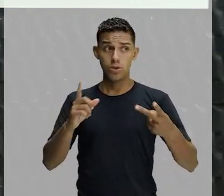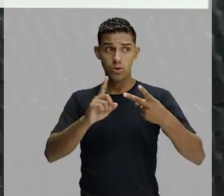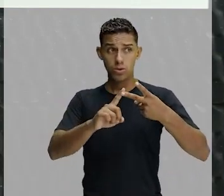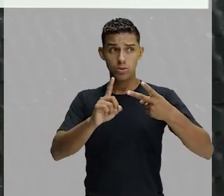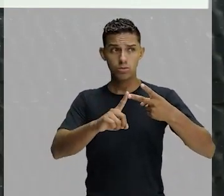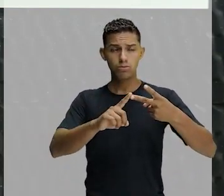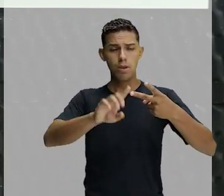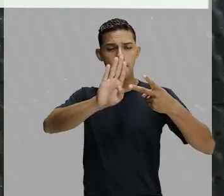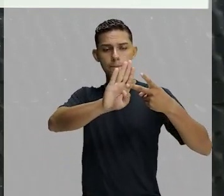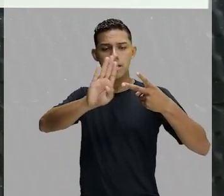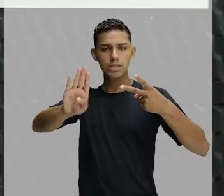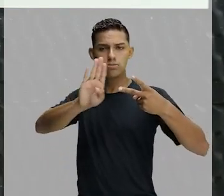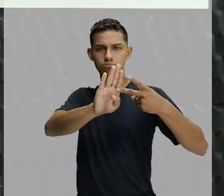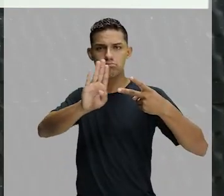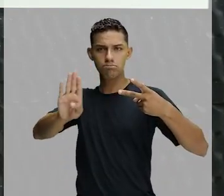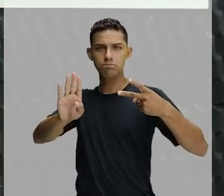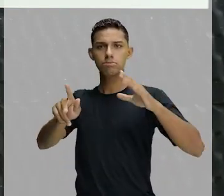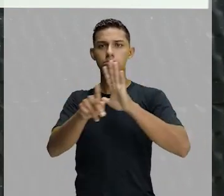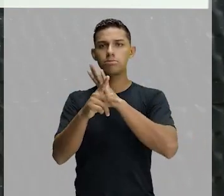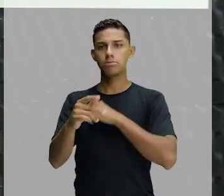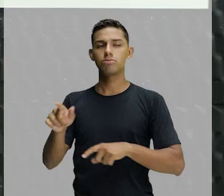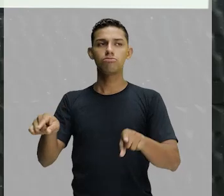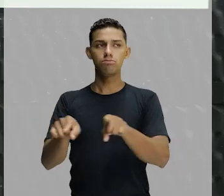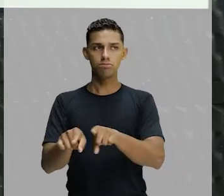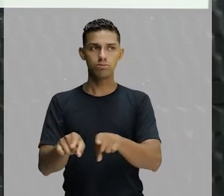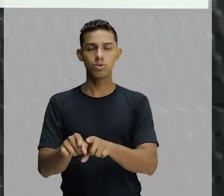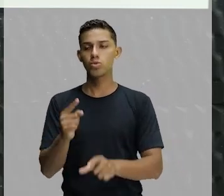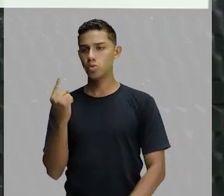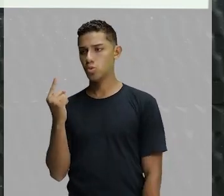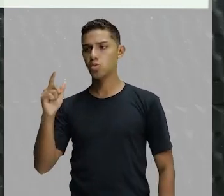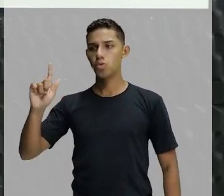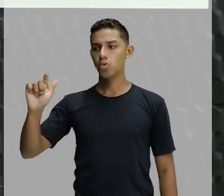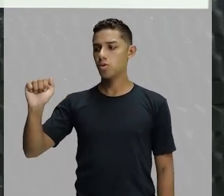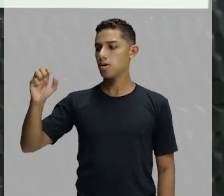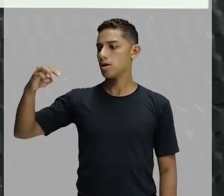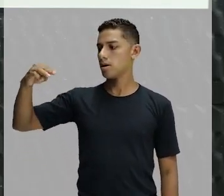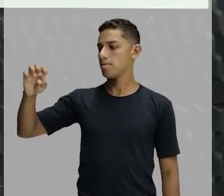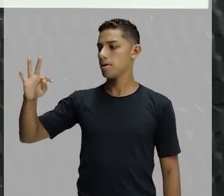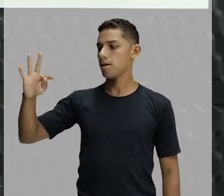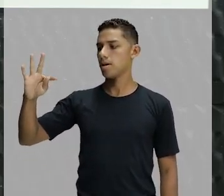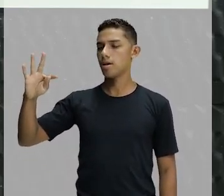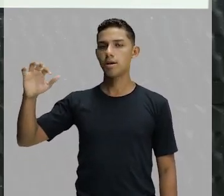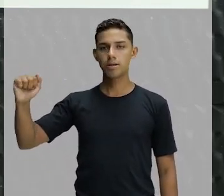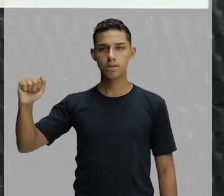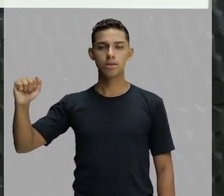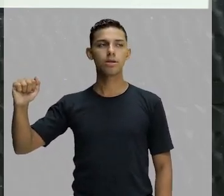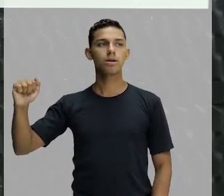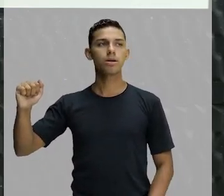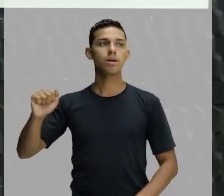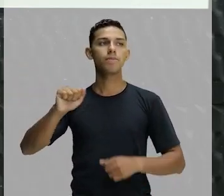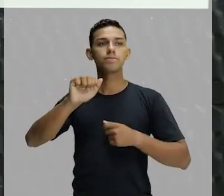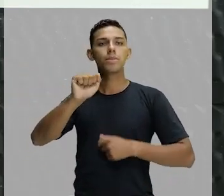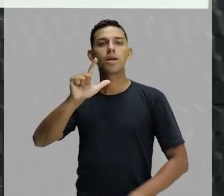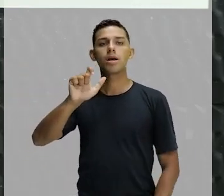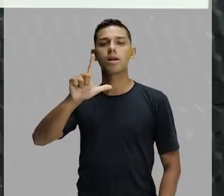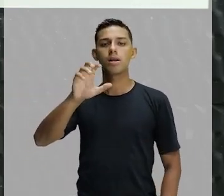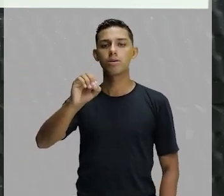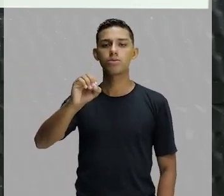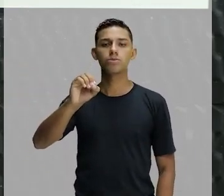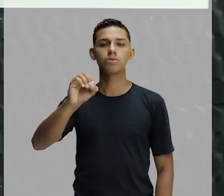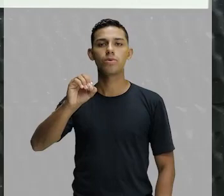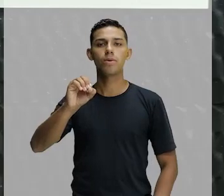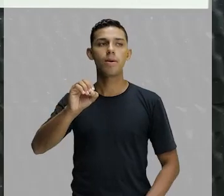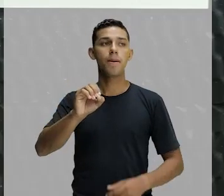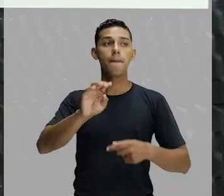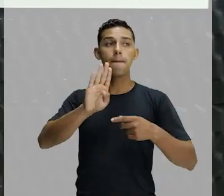indivíduo Bzão, Bzão, ele só produz também um tipo de gameta, que é o gameta que carrega o alelo Bzão.